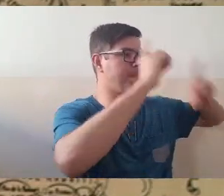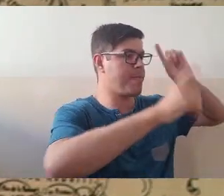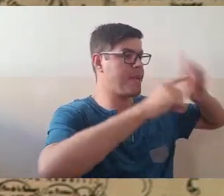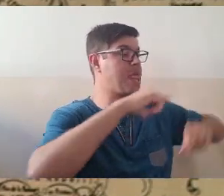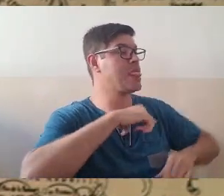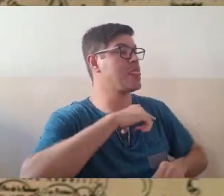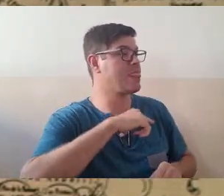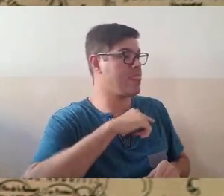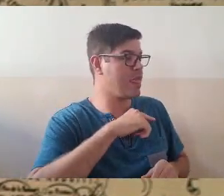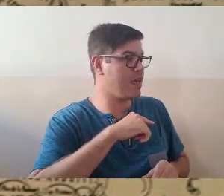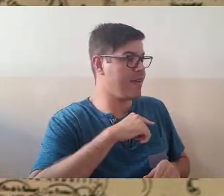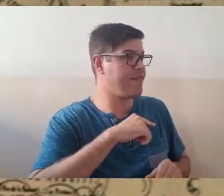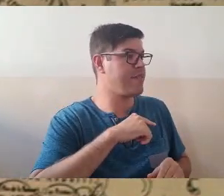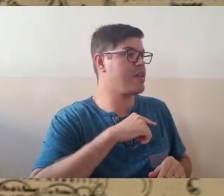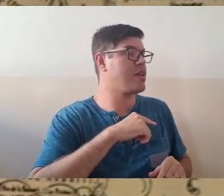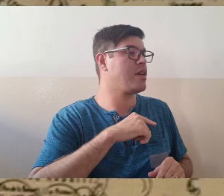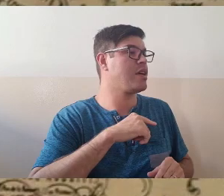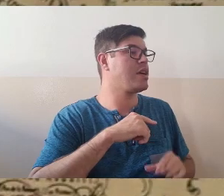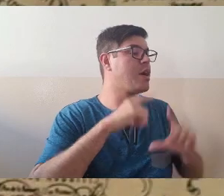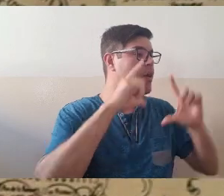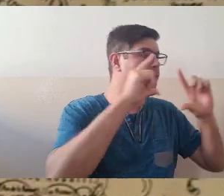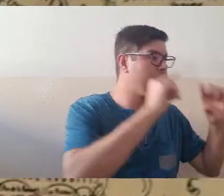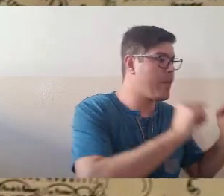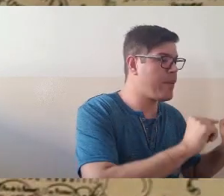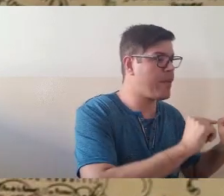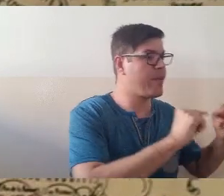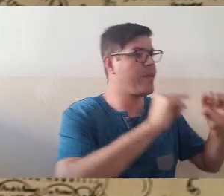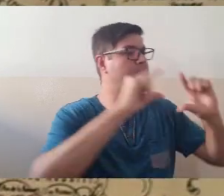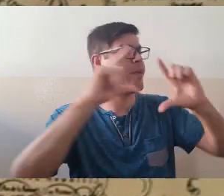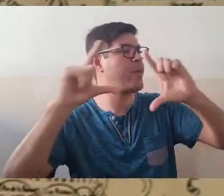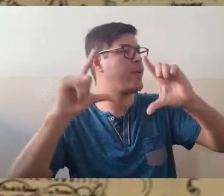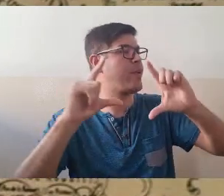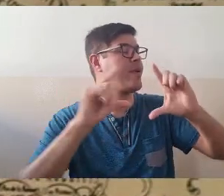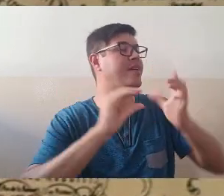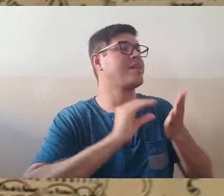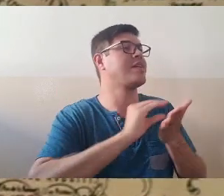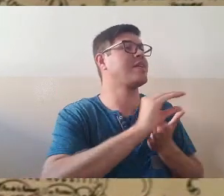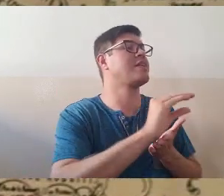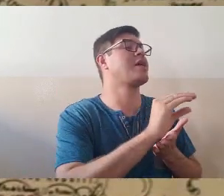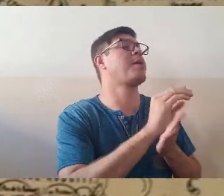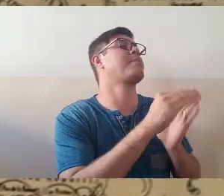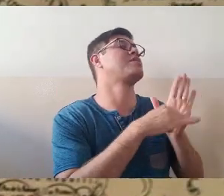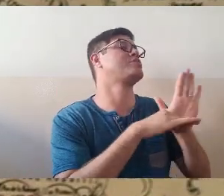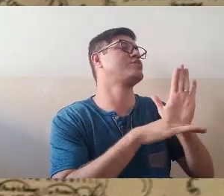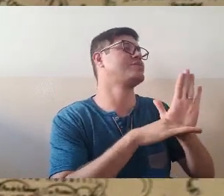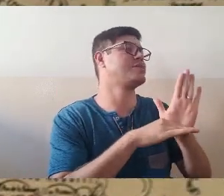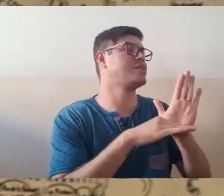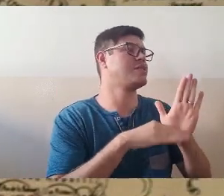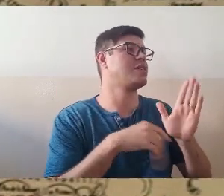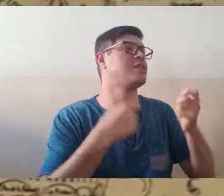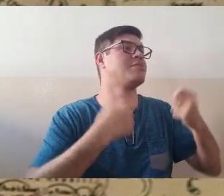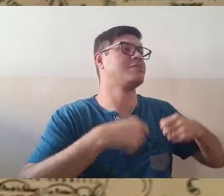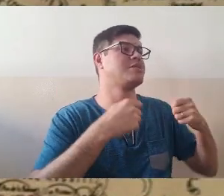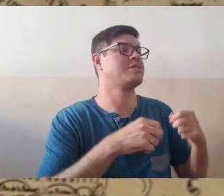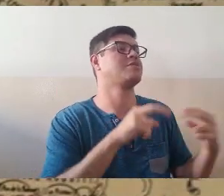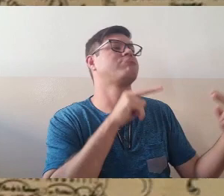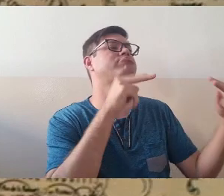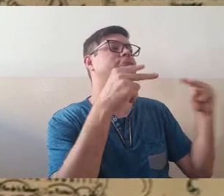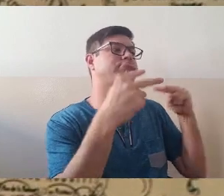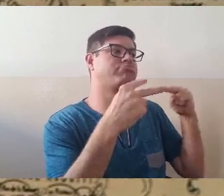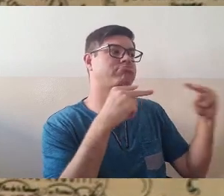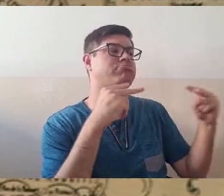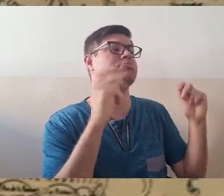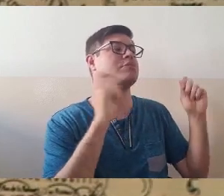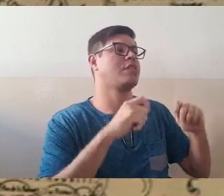medidas. Maior escala ou menos escala? Cada um tem a sua taxa de contribuição e a gente precisa ter essa humildade, esse reconhecimento e essa verdade precisa ser